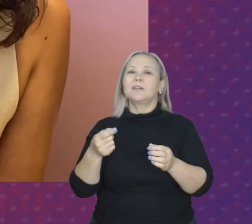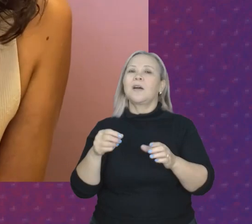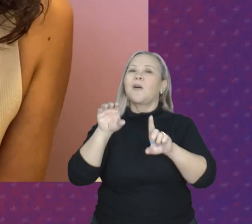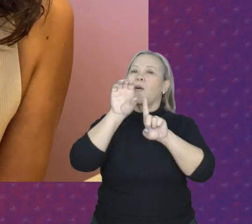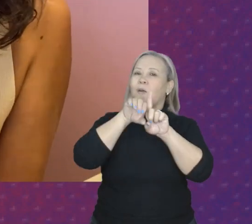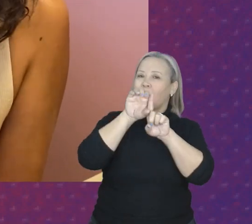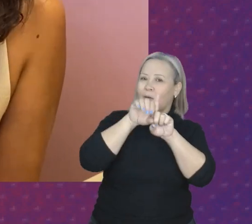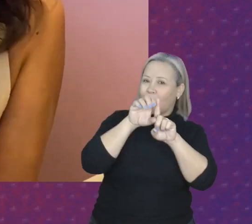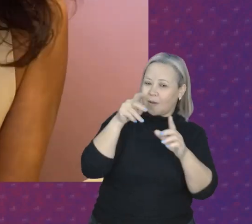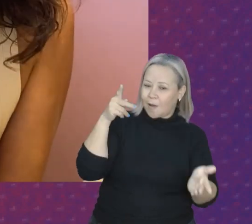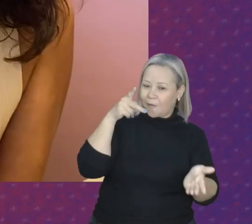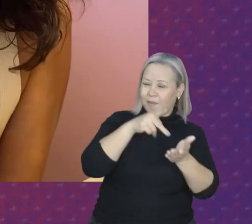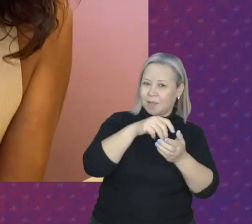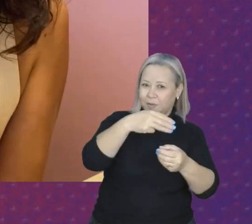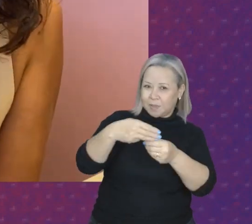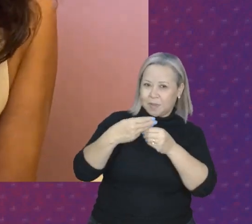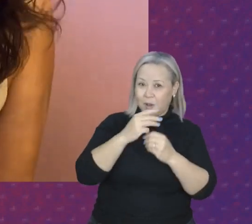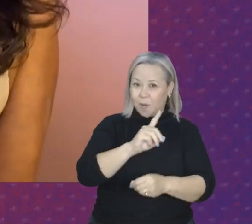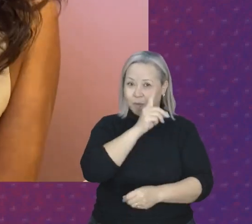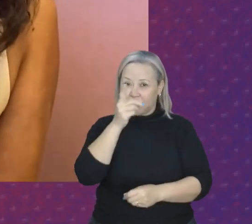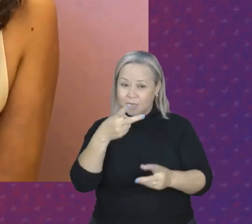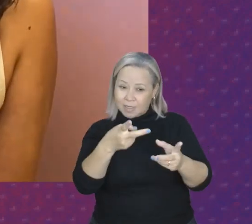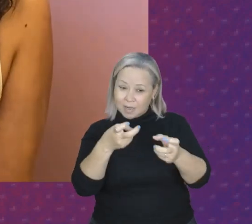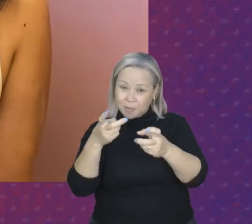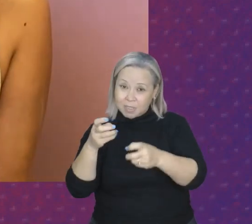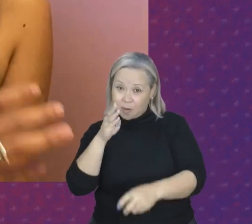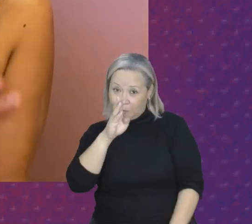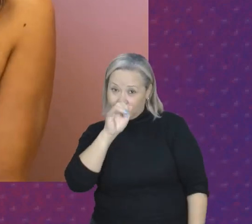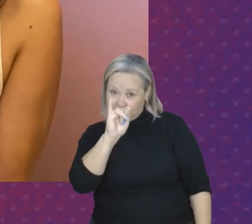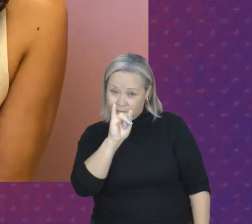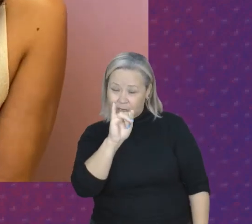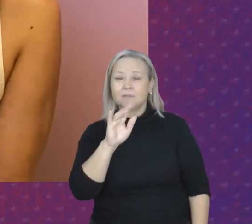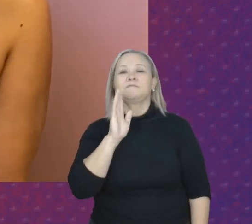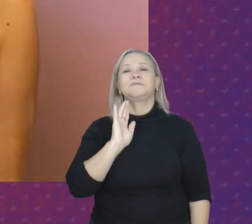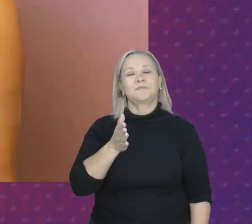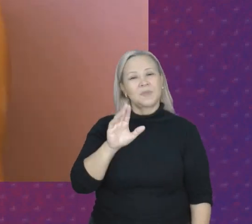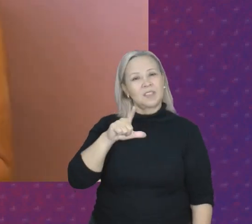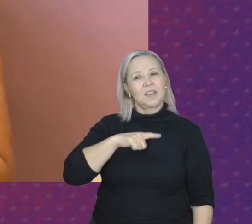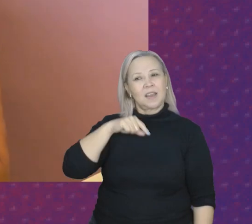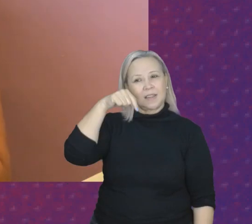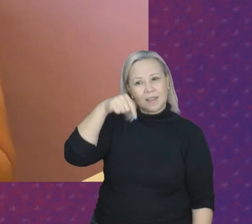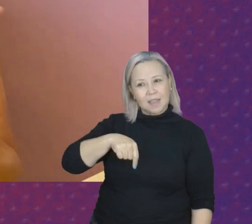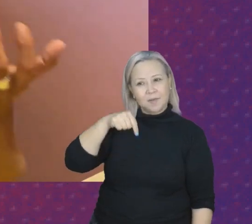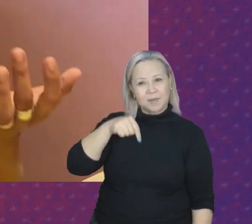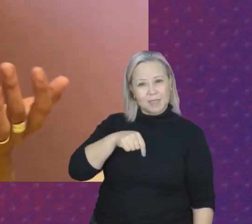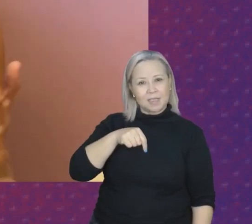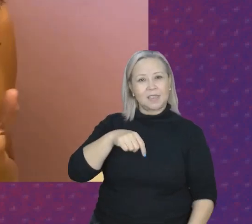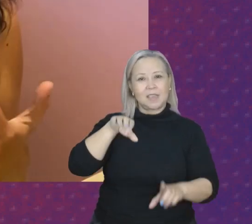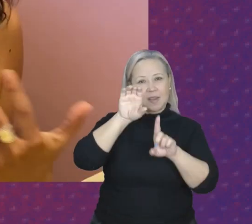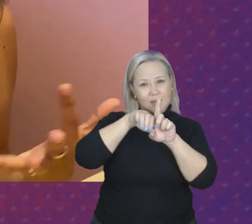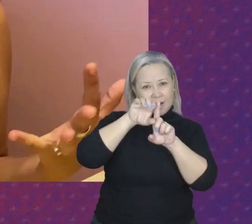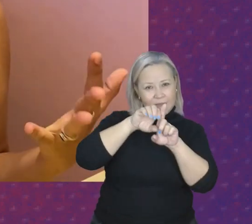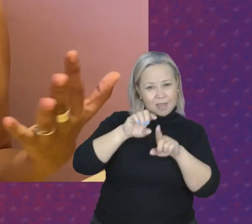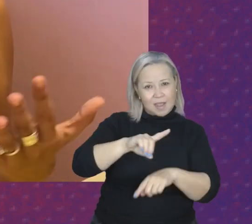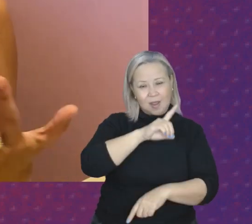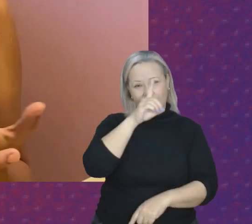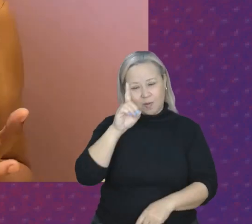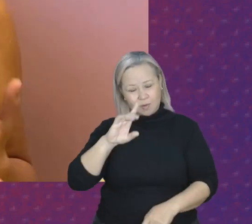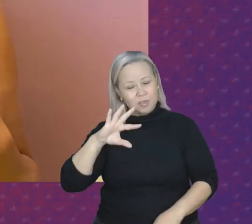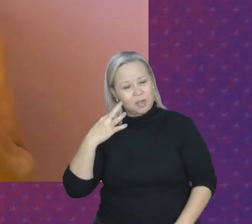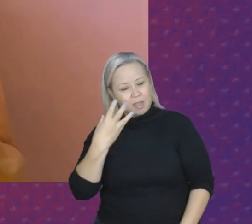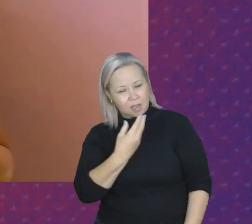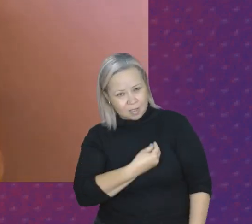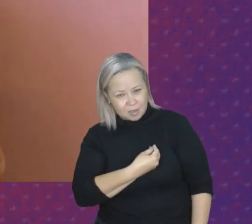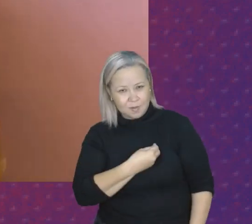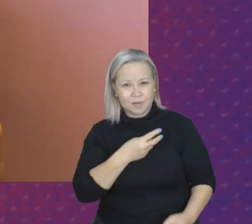oficial do município o Dia da Visibilidade Bi. Nós já temos aqui em Natal no nosso calendário o Dia da Visibilidade Trans, já